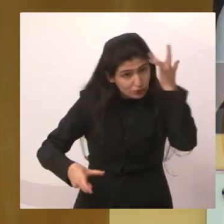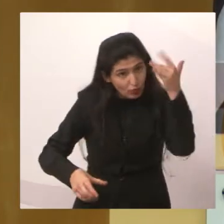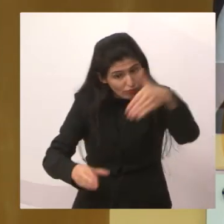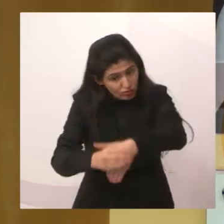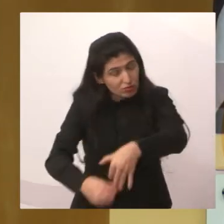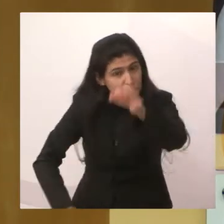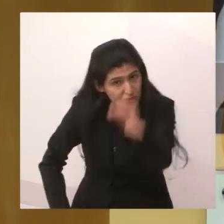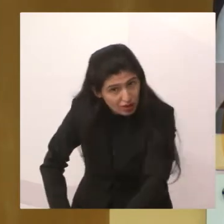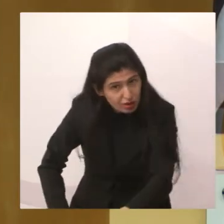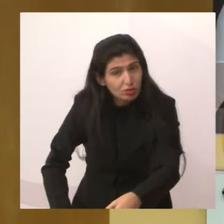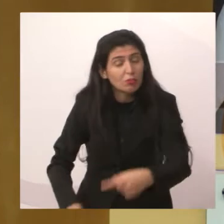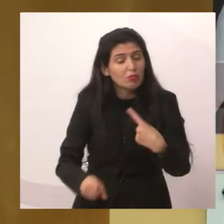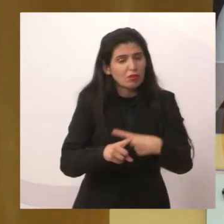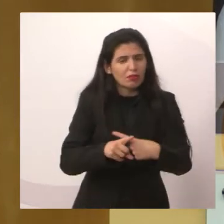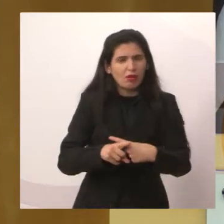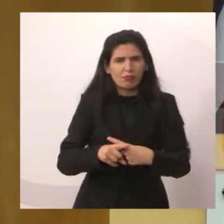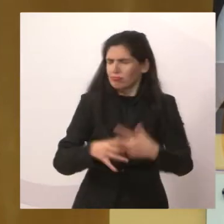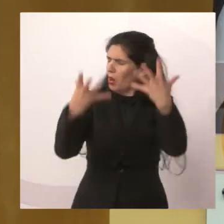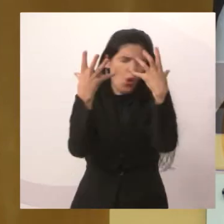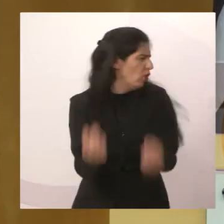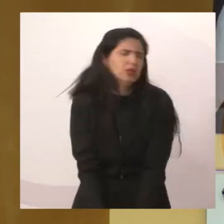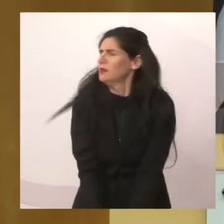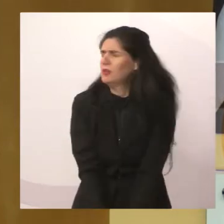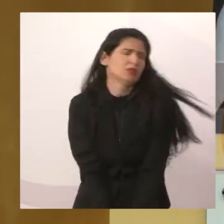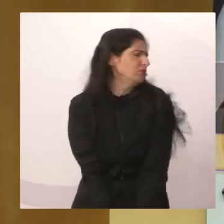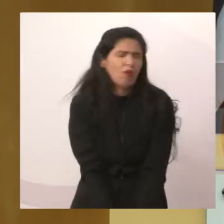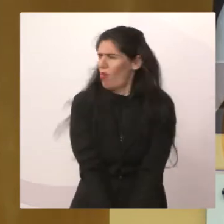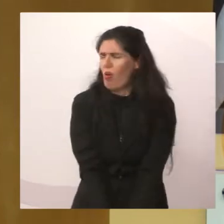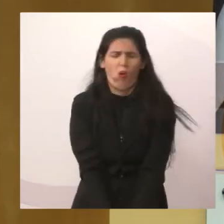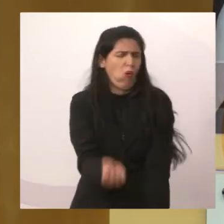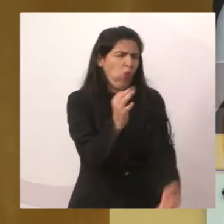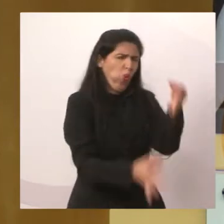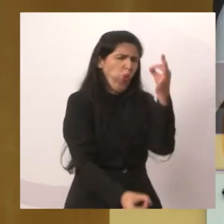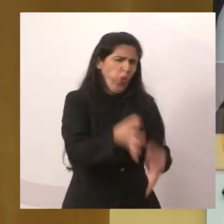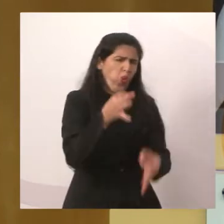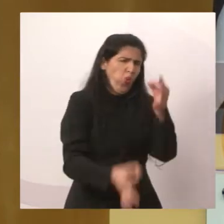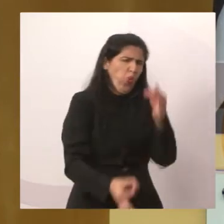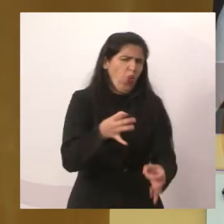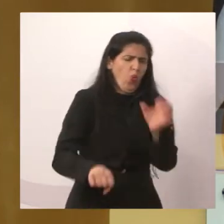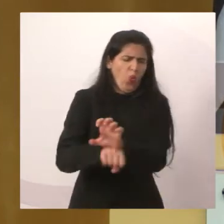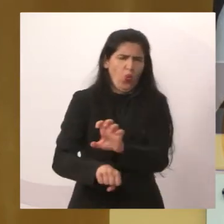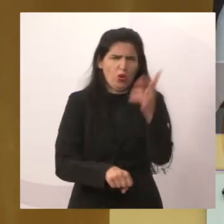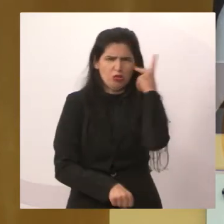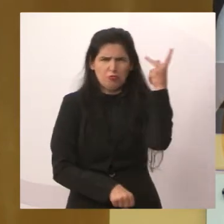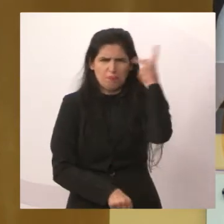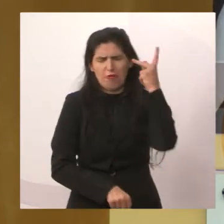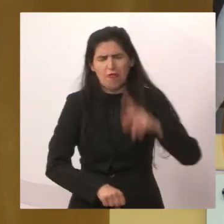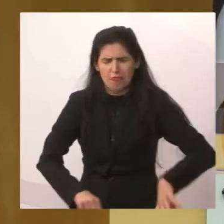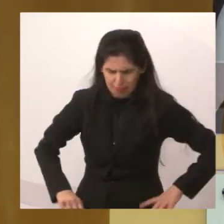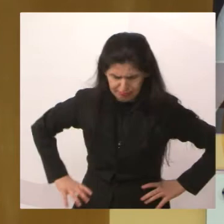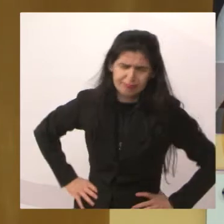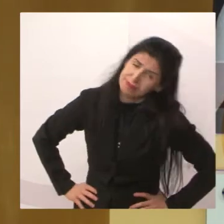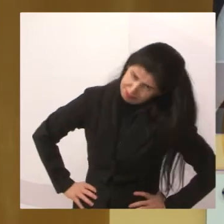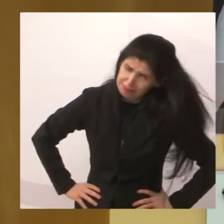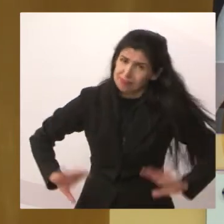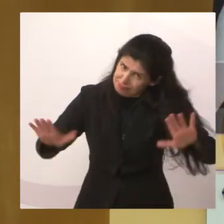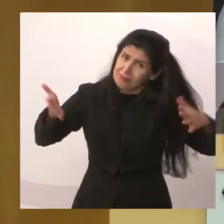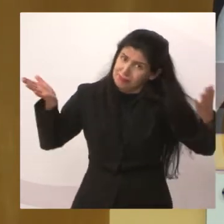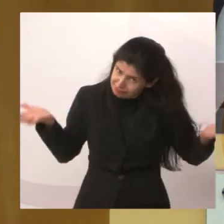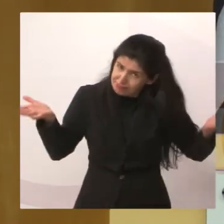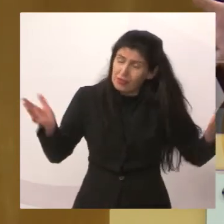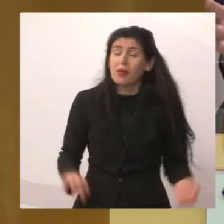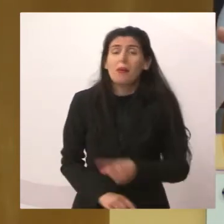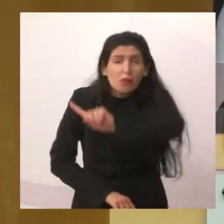poderem rejeitar o parecer do Tribunal de Contas e terem as suas irregularidades aceitas. Então, para o município